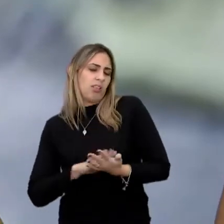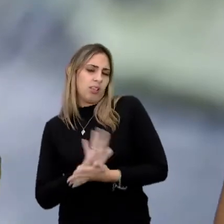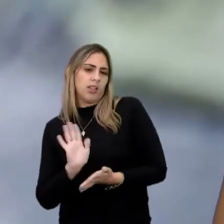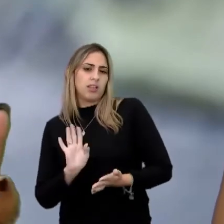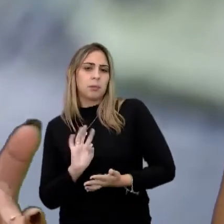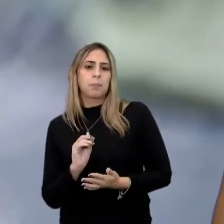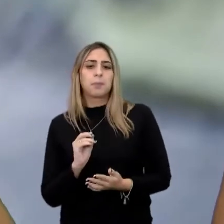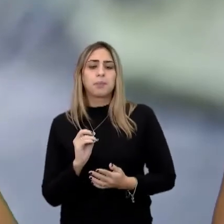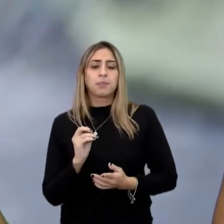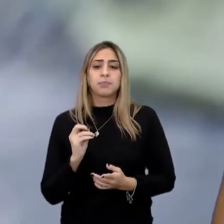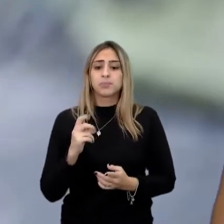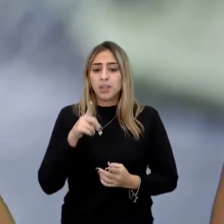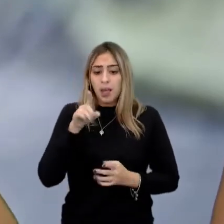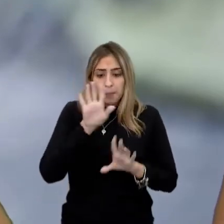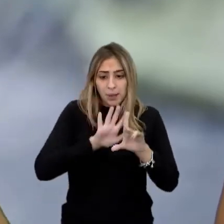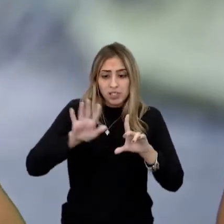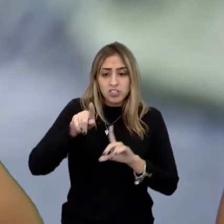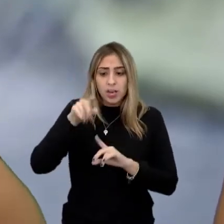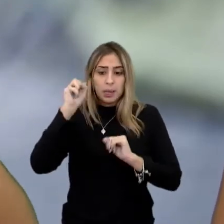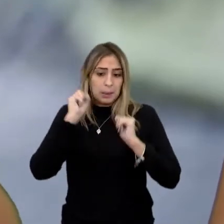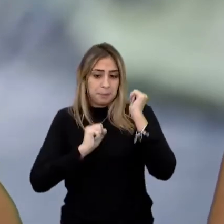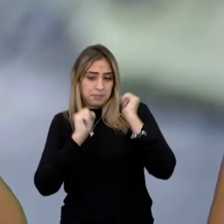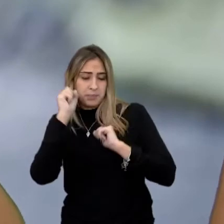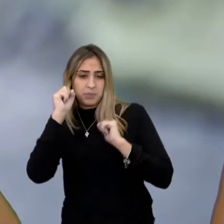é uma imagem que a empresa quer